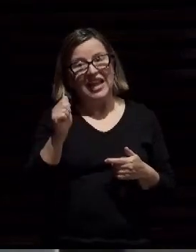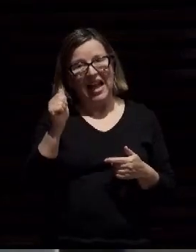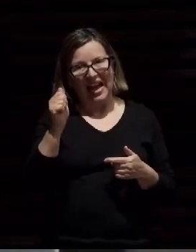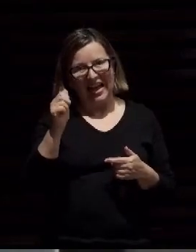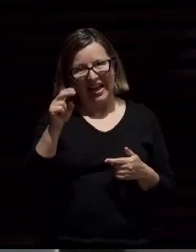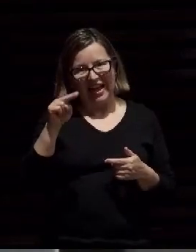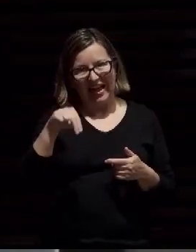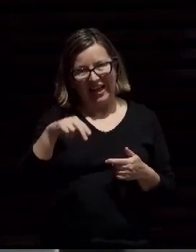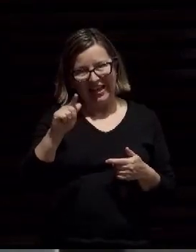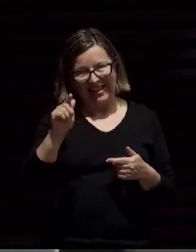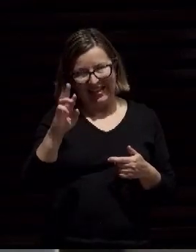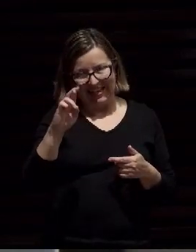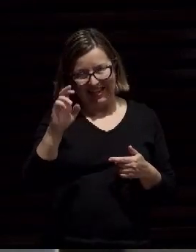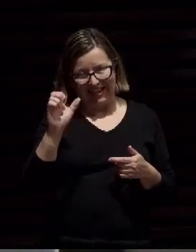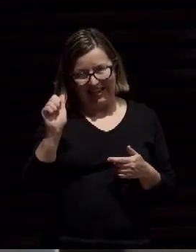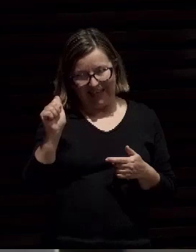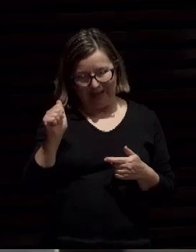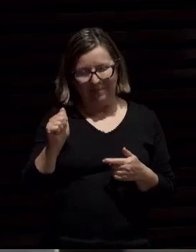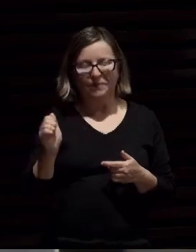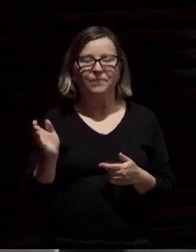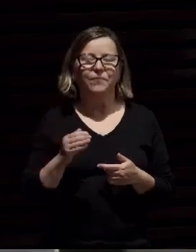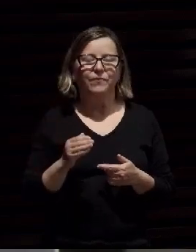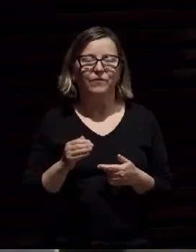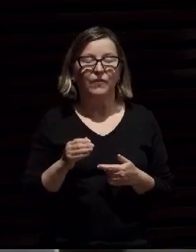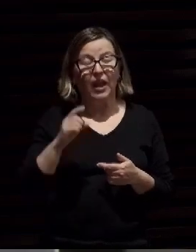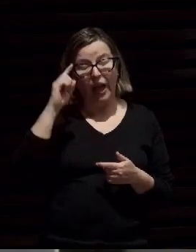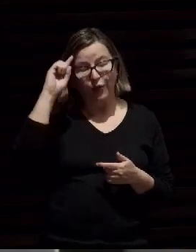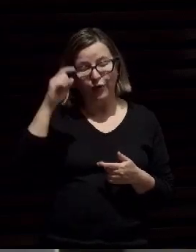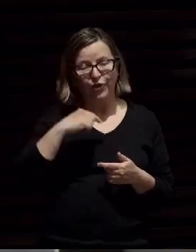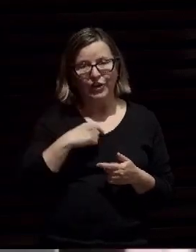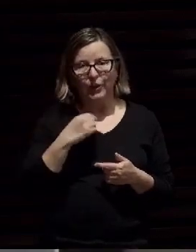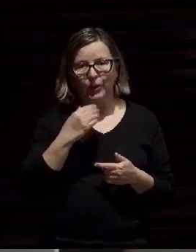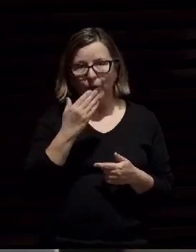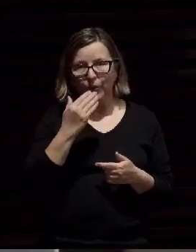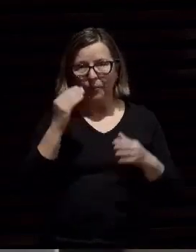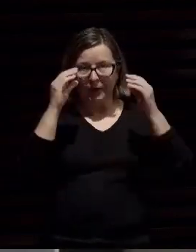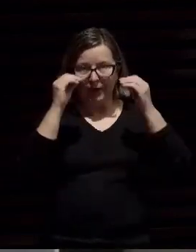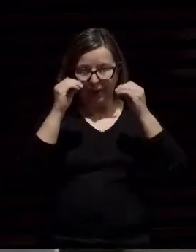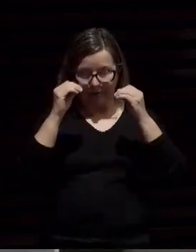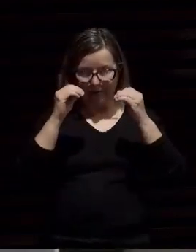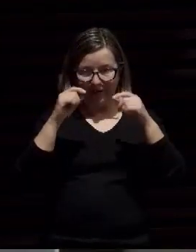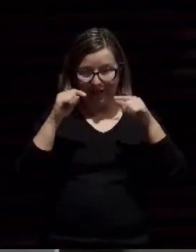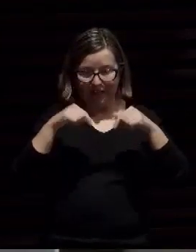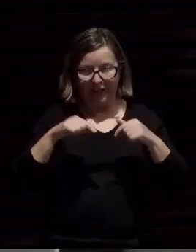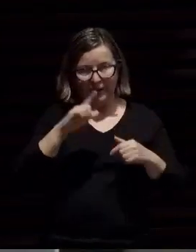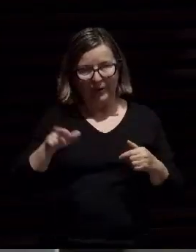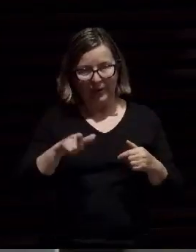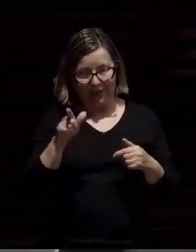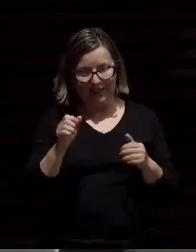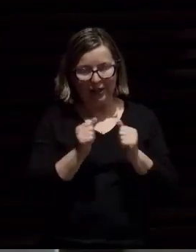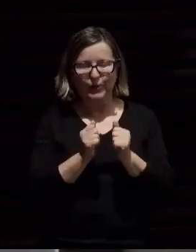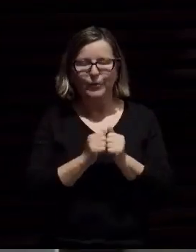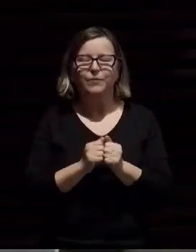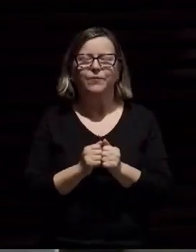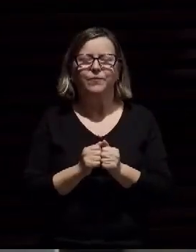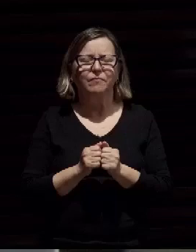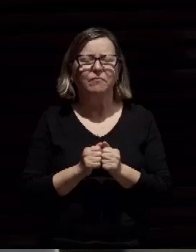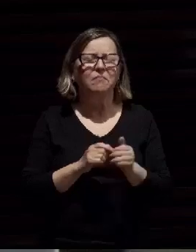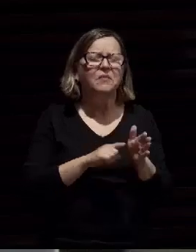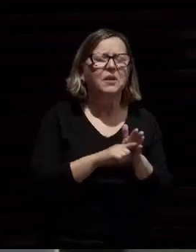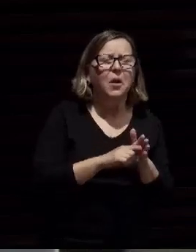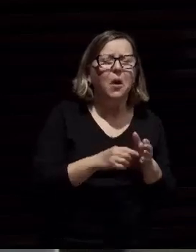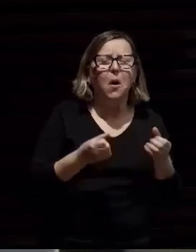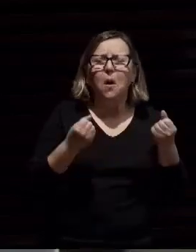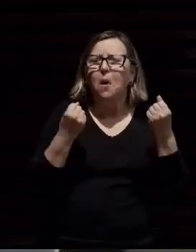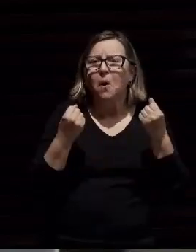restaurante chinês, eu disse: Dr. Schein, como explicar pela física que Jesus